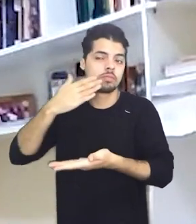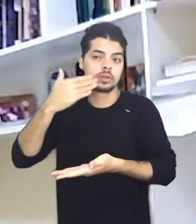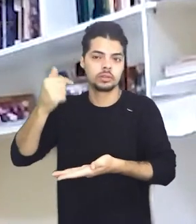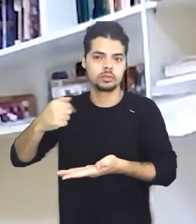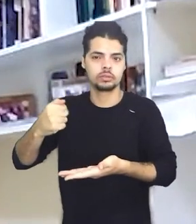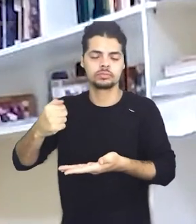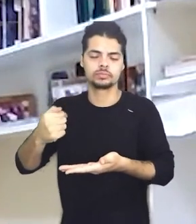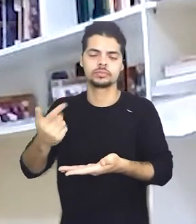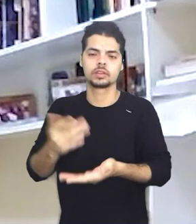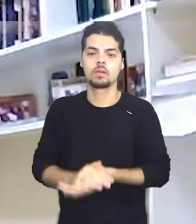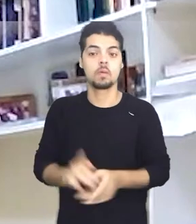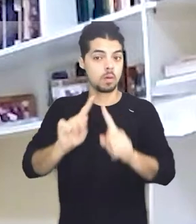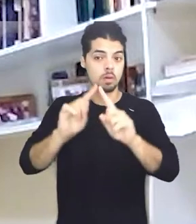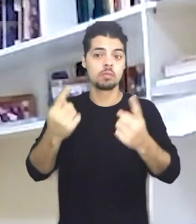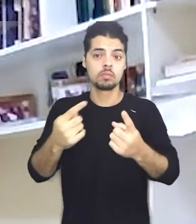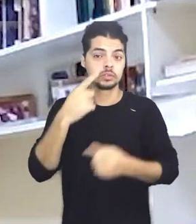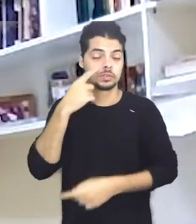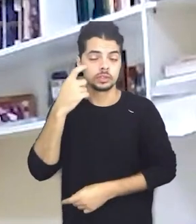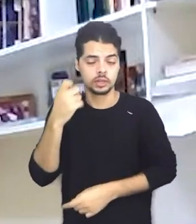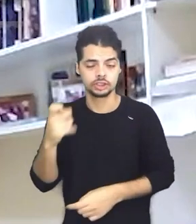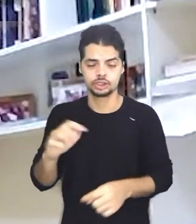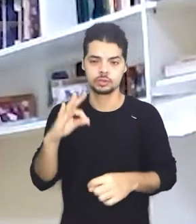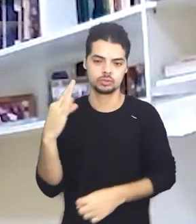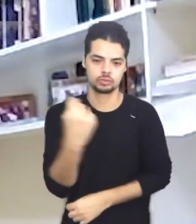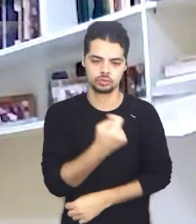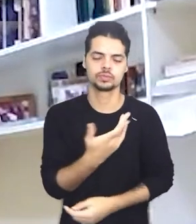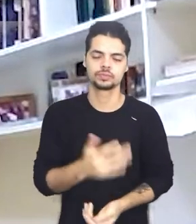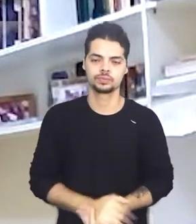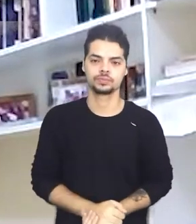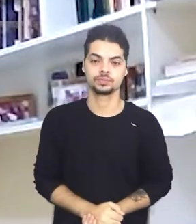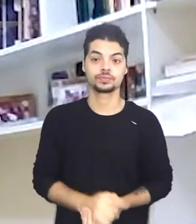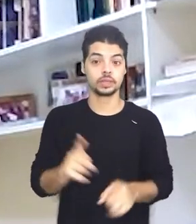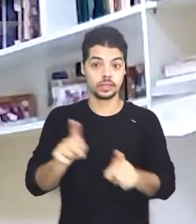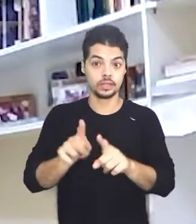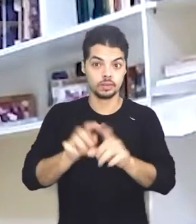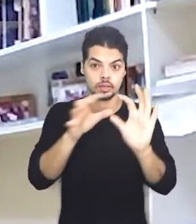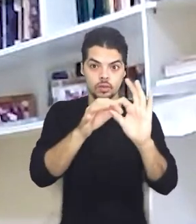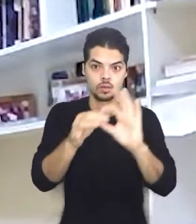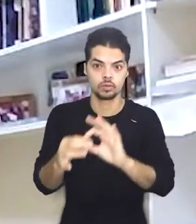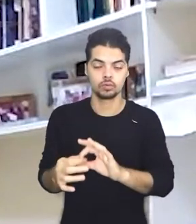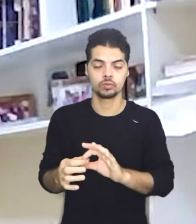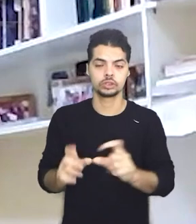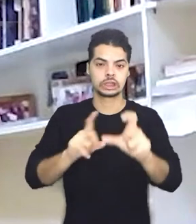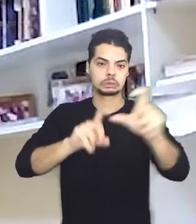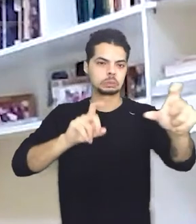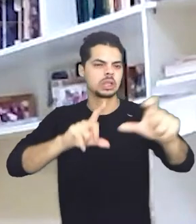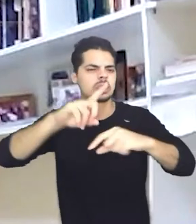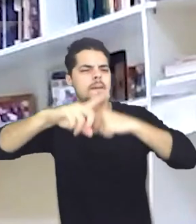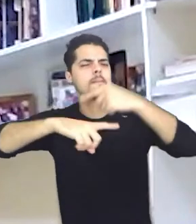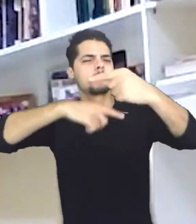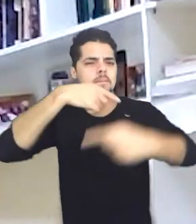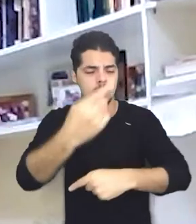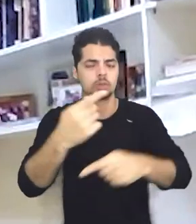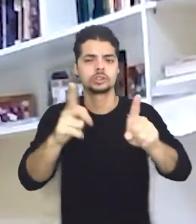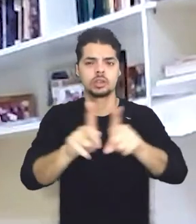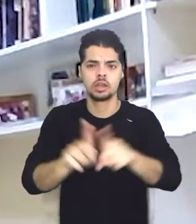reformado, parcialmente modificado, mas que usufruímos até hoje. Foi também no contexto do